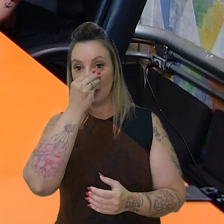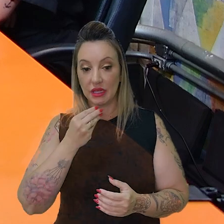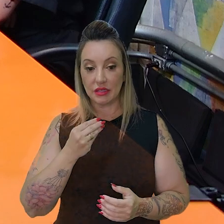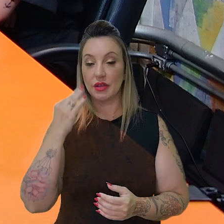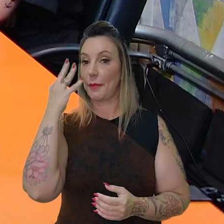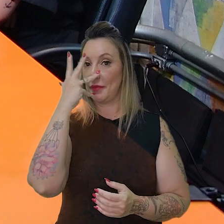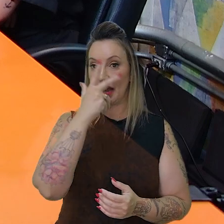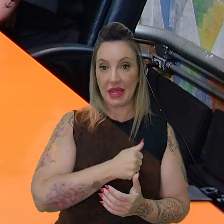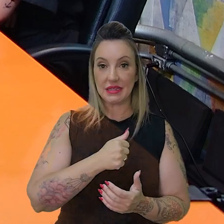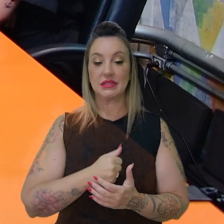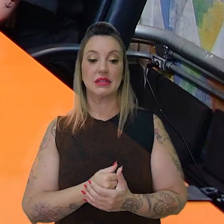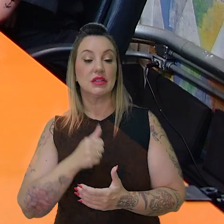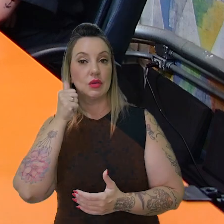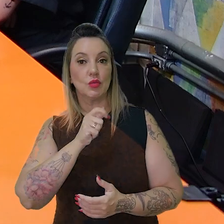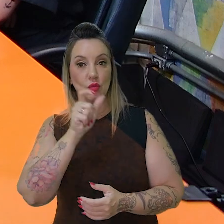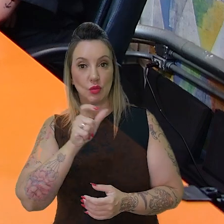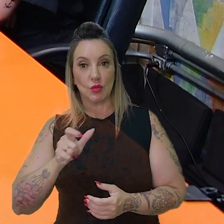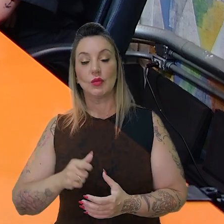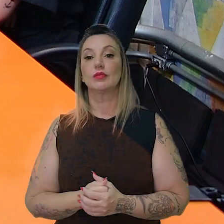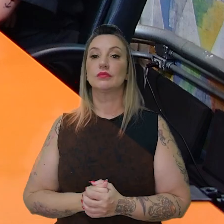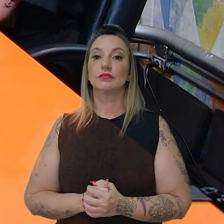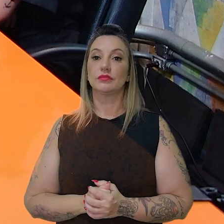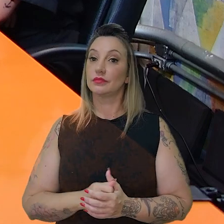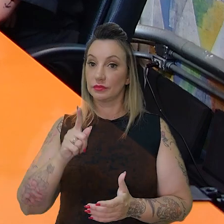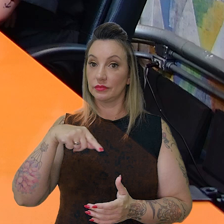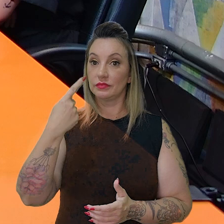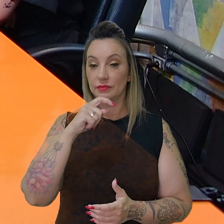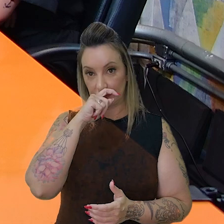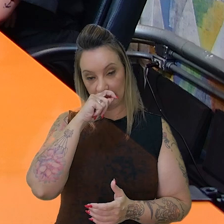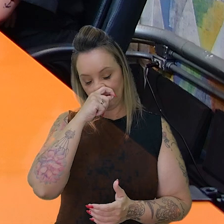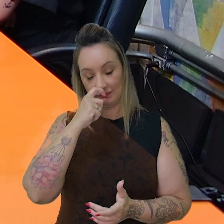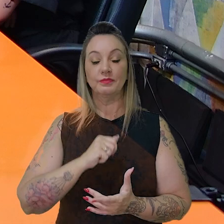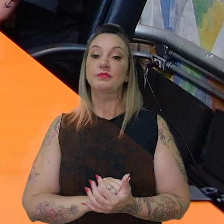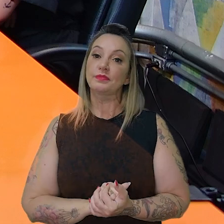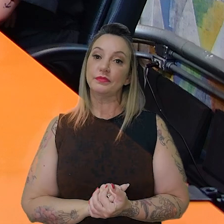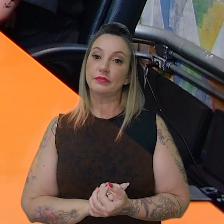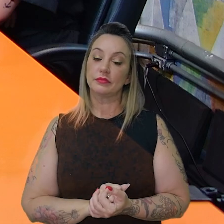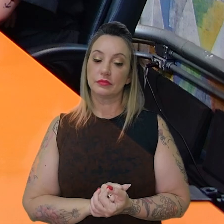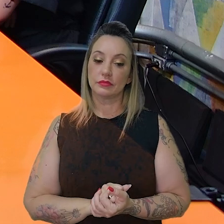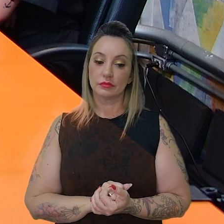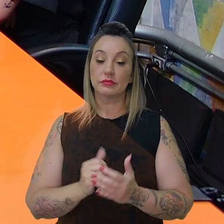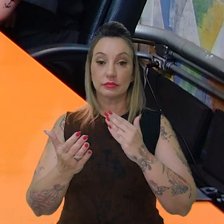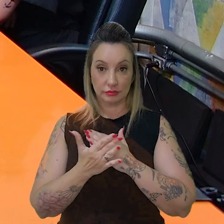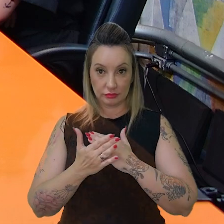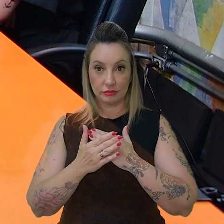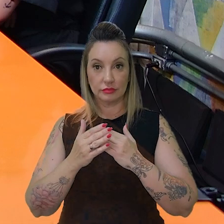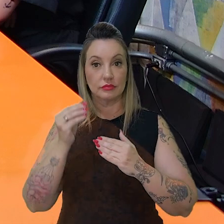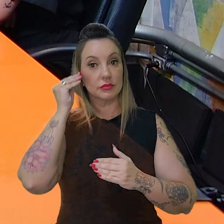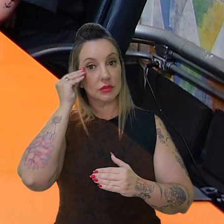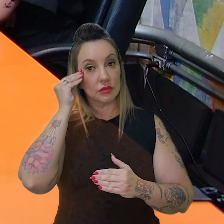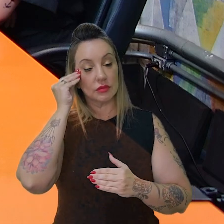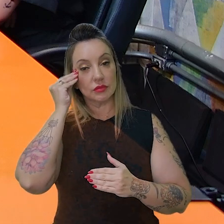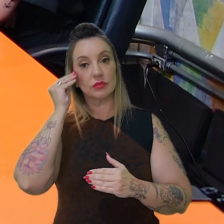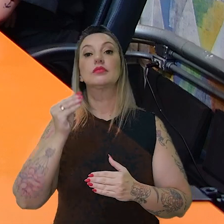beleza com mulheres e ali depois eu falei assim com ajuda né do psiquiatra